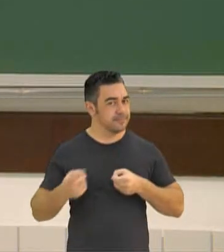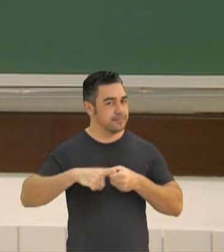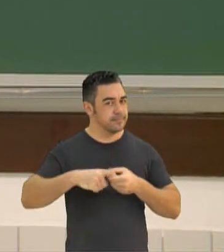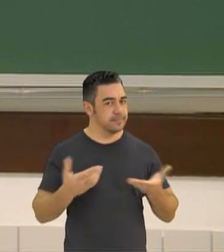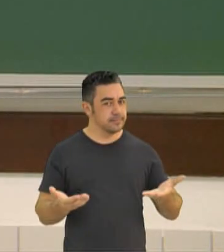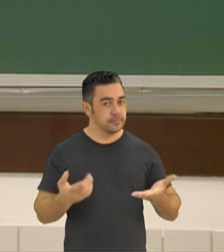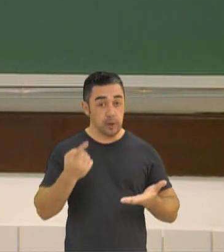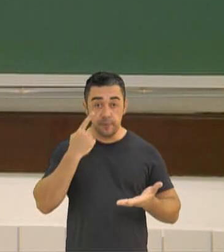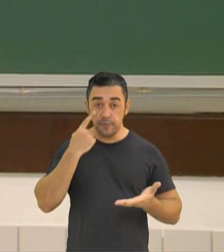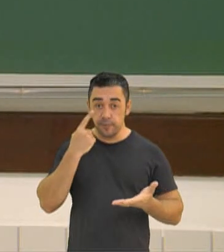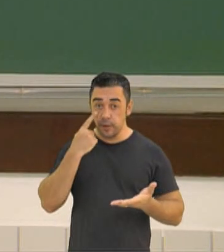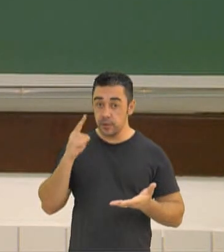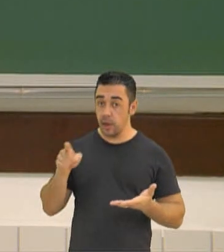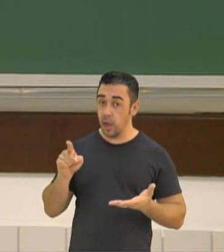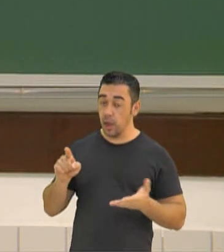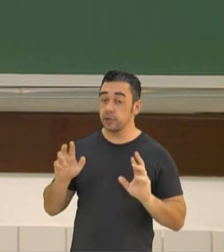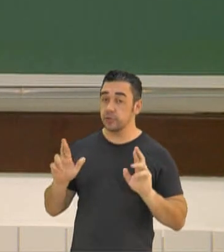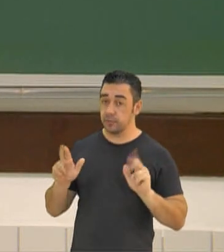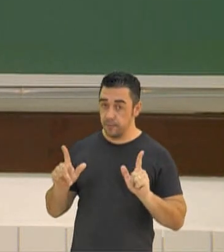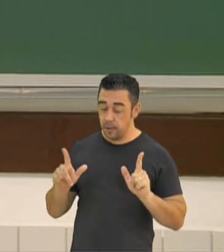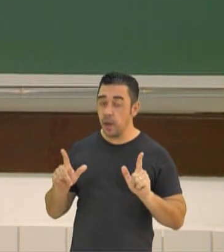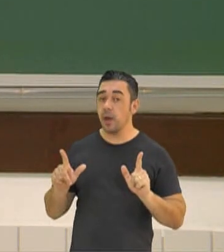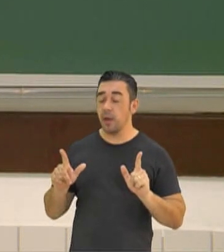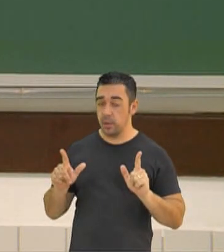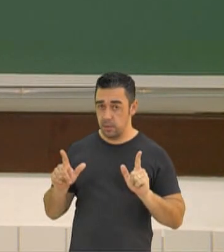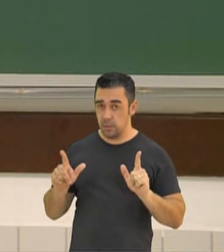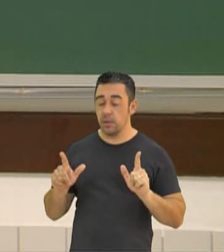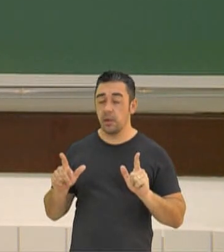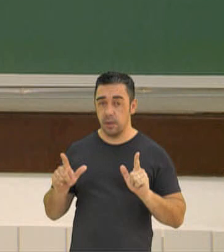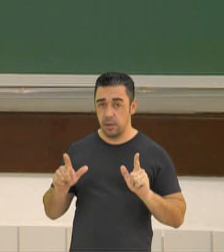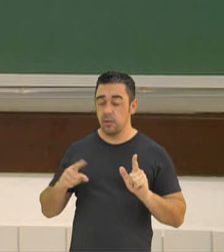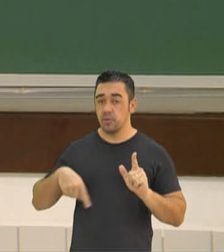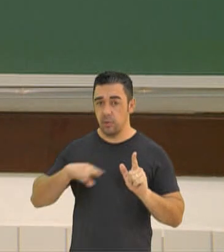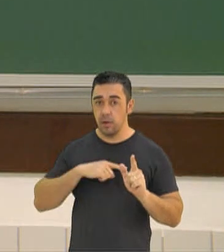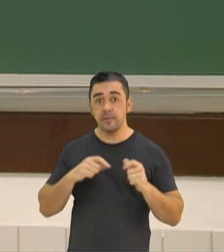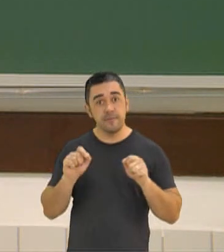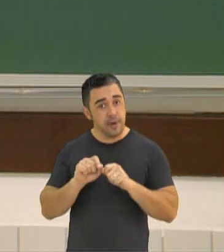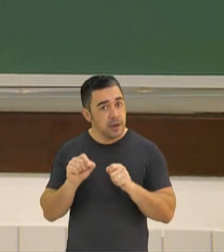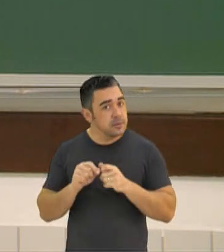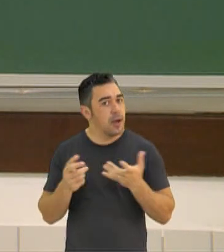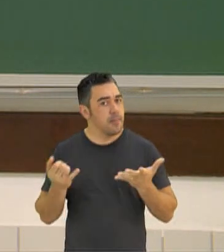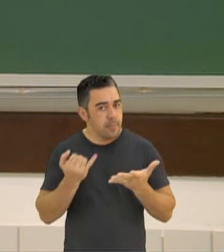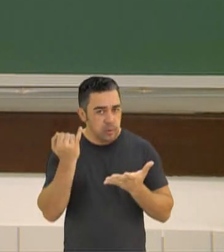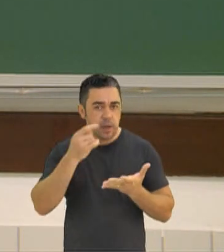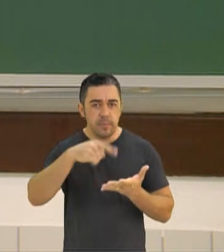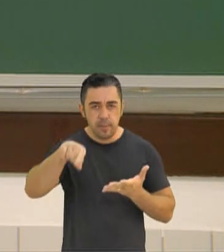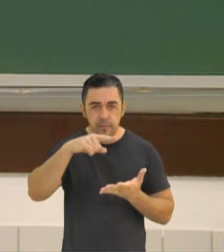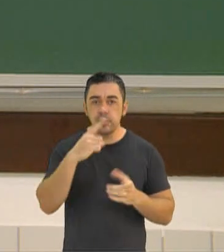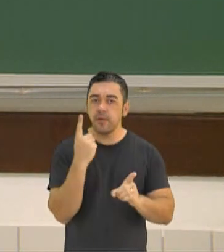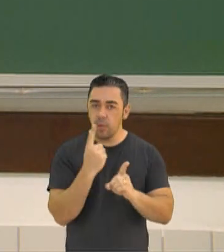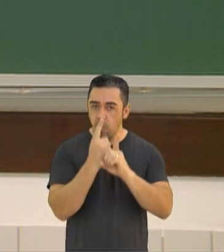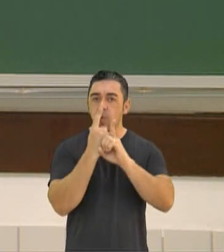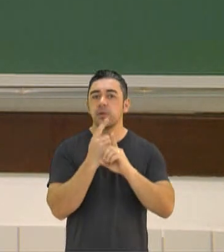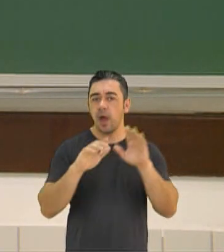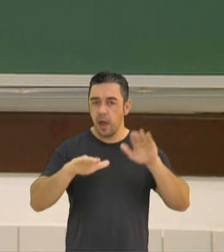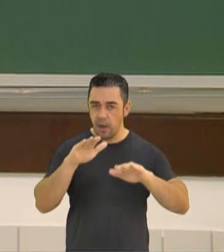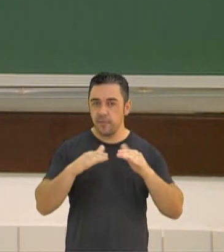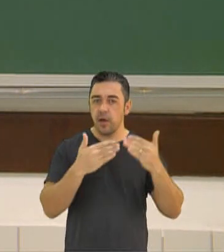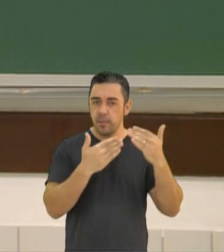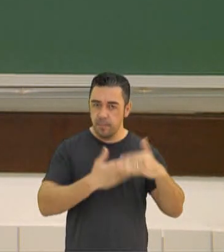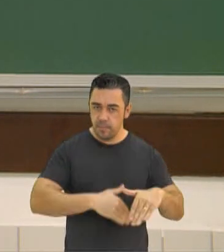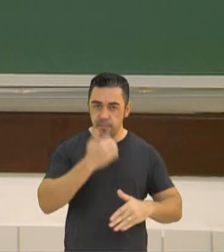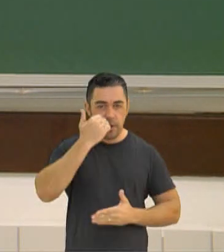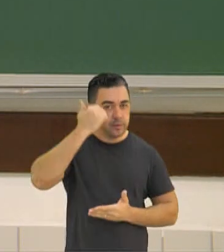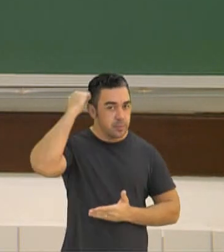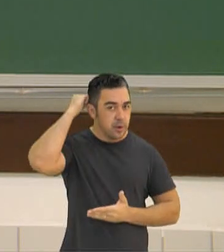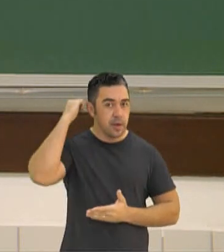Voltamos, verifiquem que há um nível de complexidade nessa questão, mas não poderíamos deixar de fazer porque vocês podem se deparar com esse tipo de questão e aí